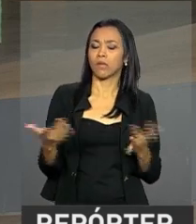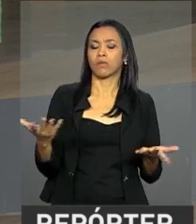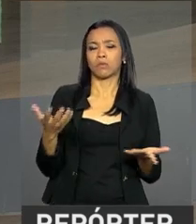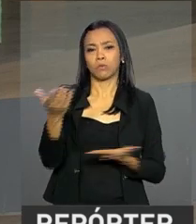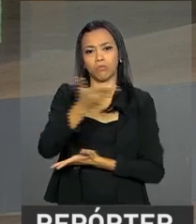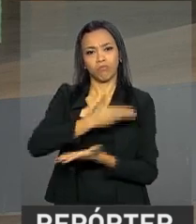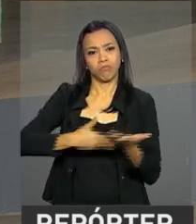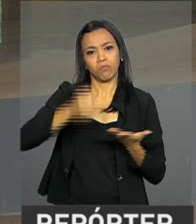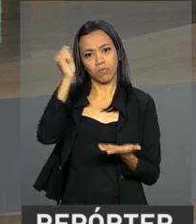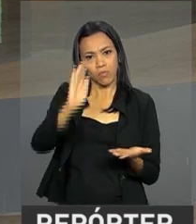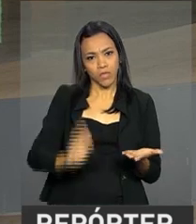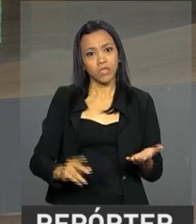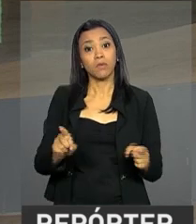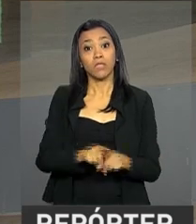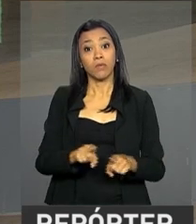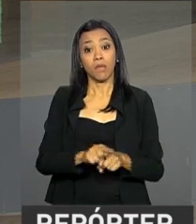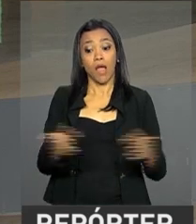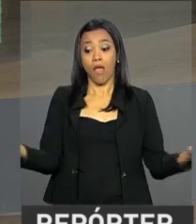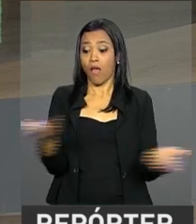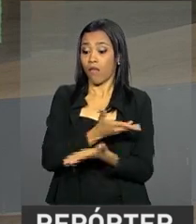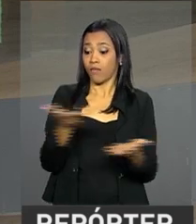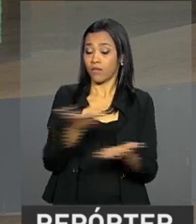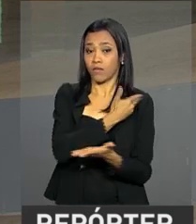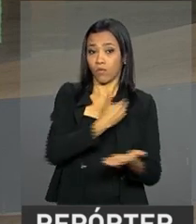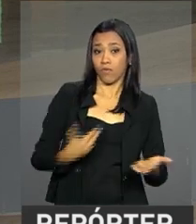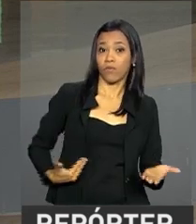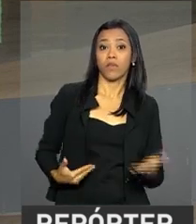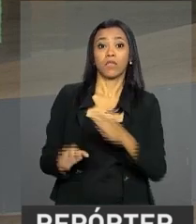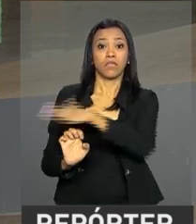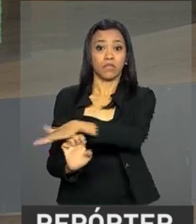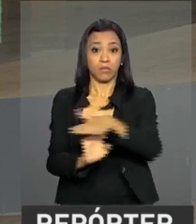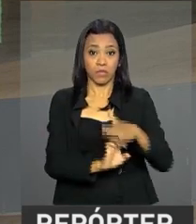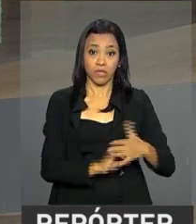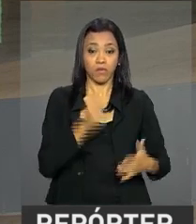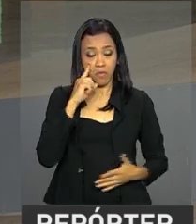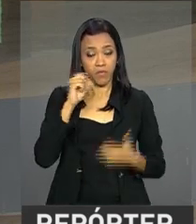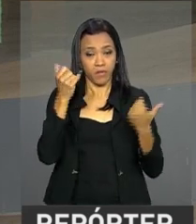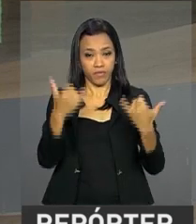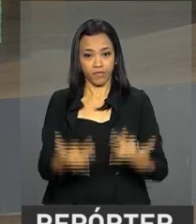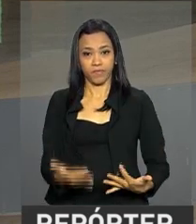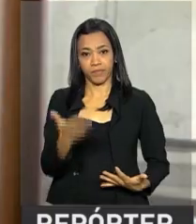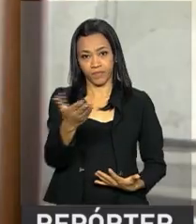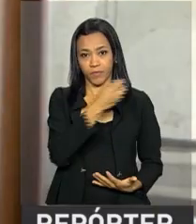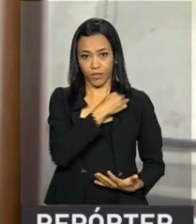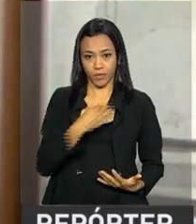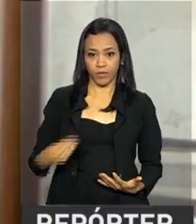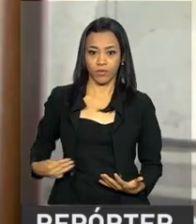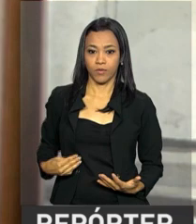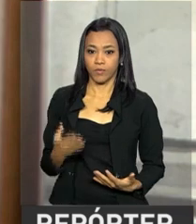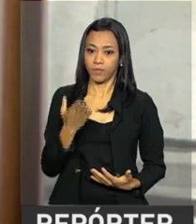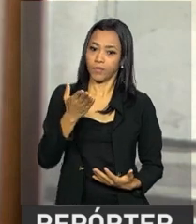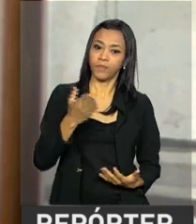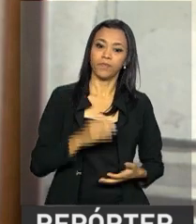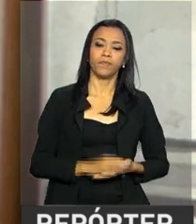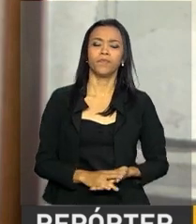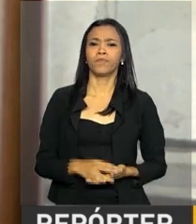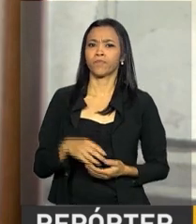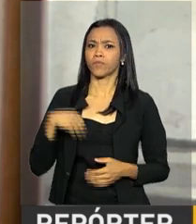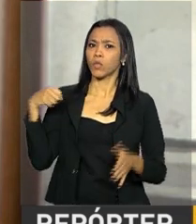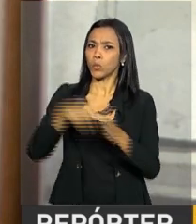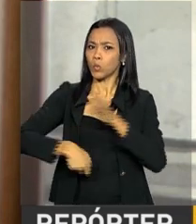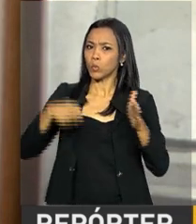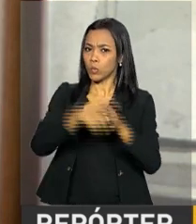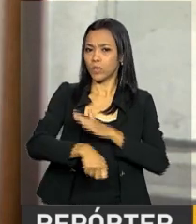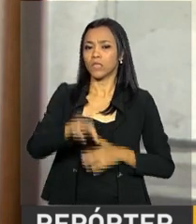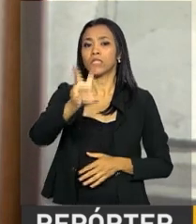entre o setor público e privado. Vamos ver agora o que disse o ministro Blairo Maggi. É uma luta de mais de 50 anos